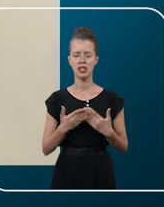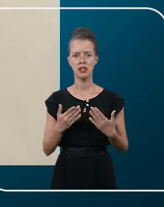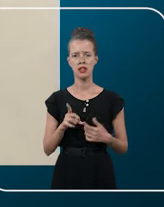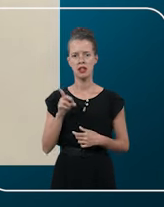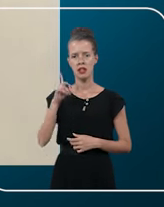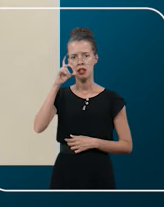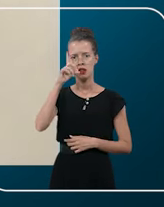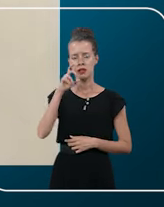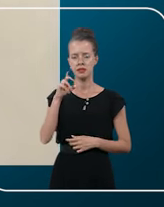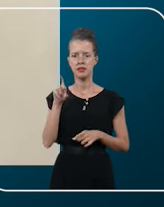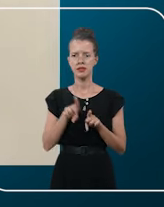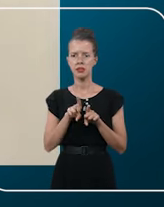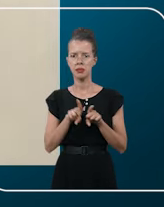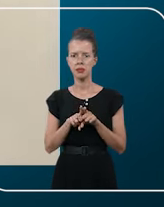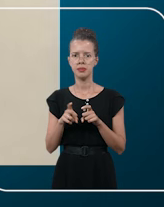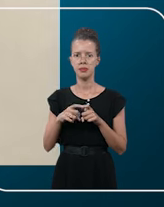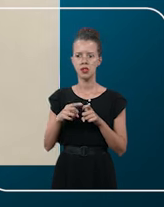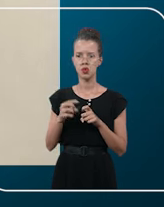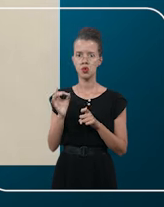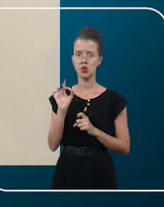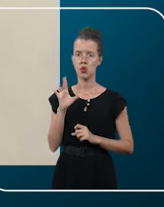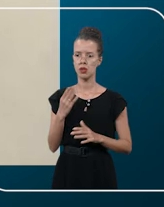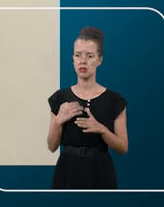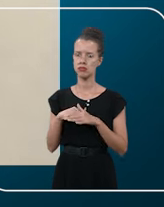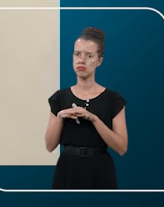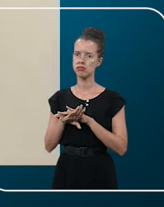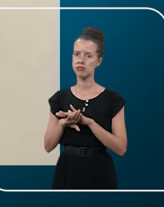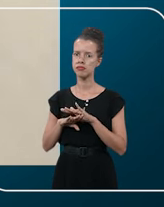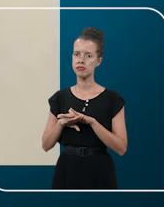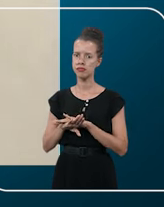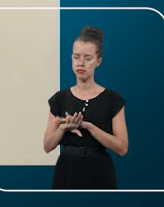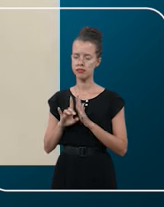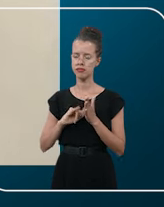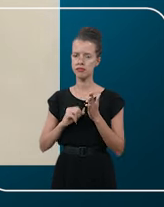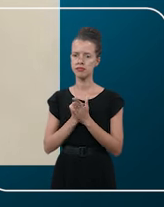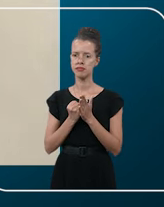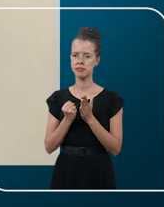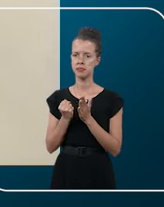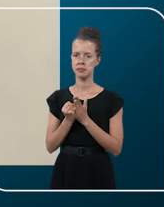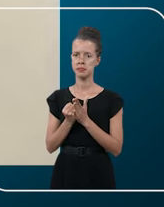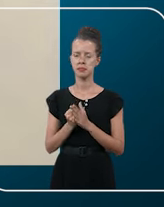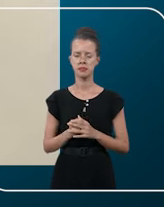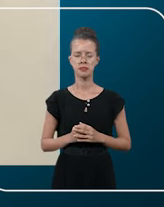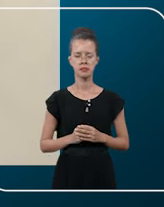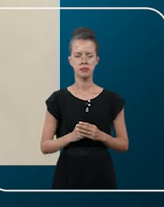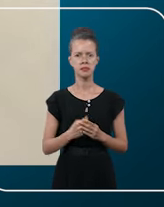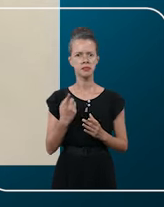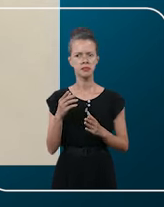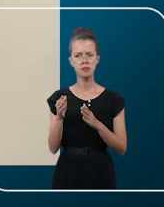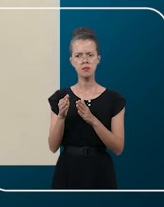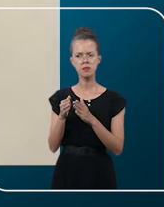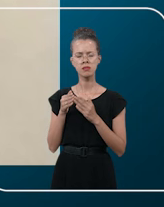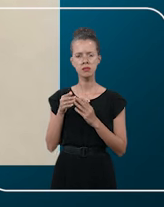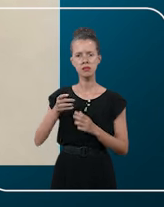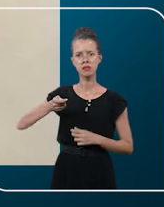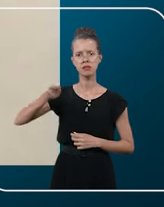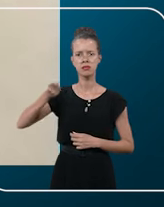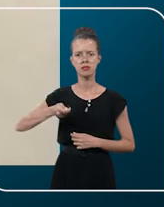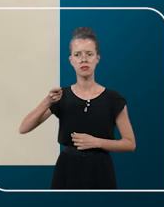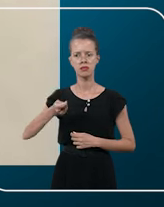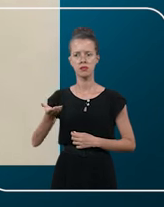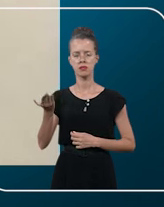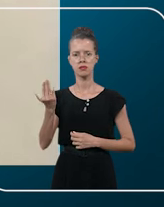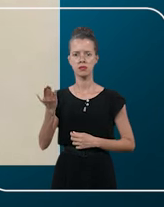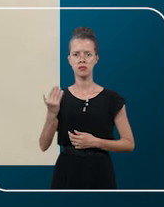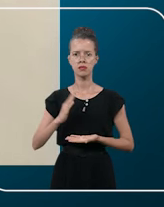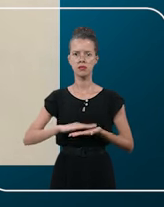guardando aquele documento, este documento, eu posso exigir, né, a exibição dele em